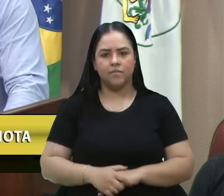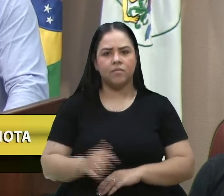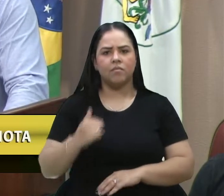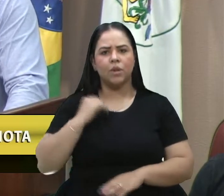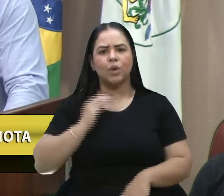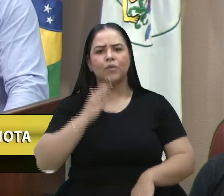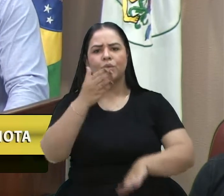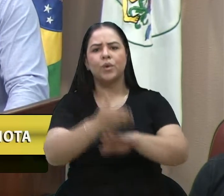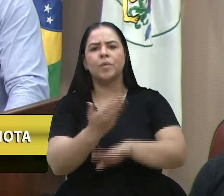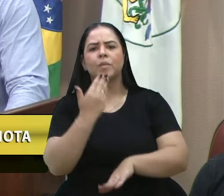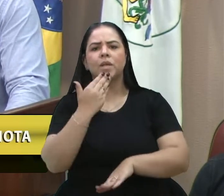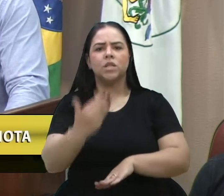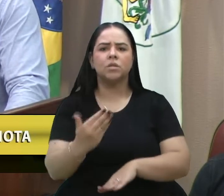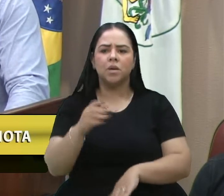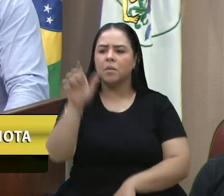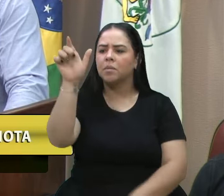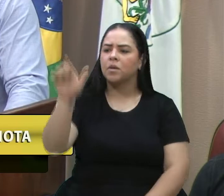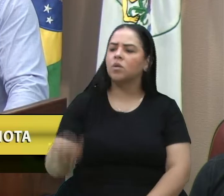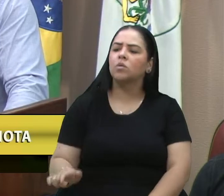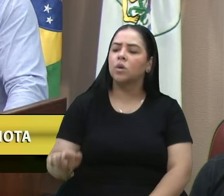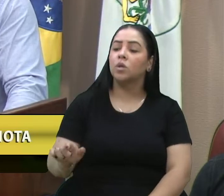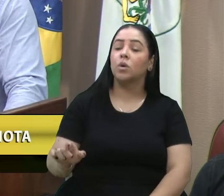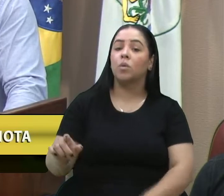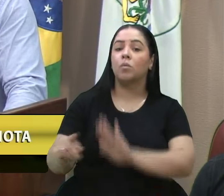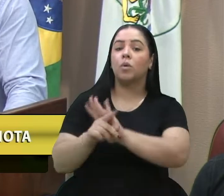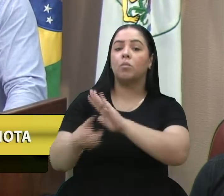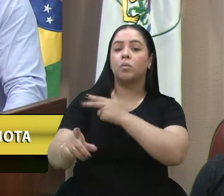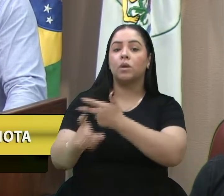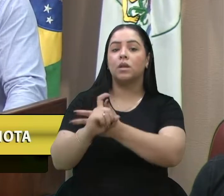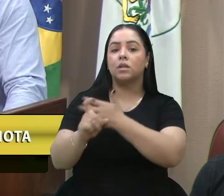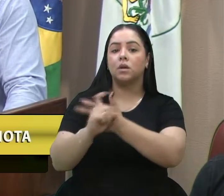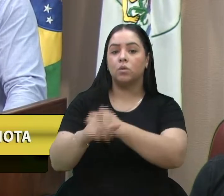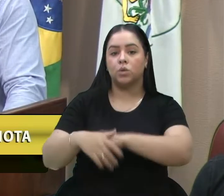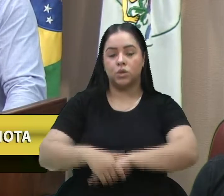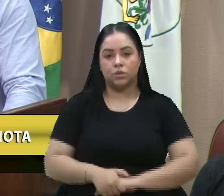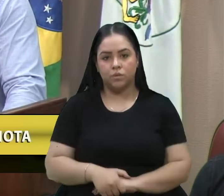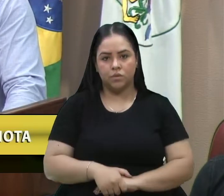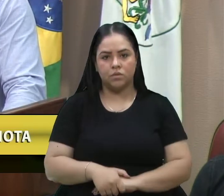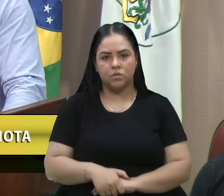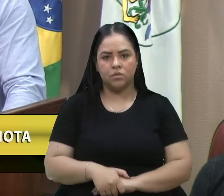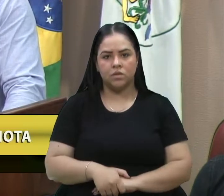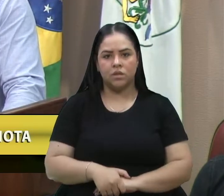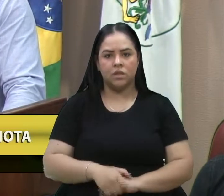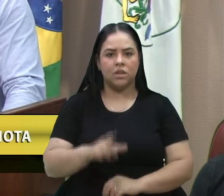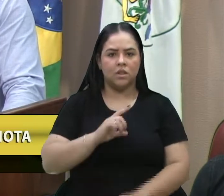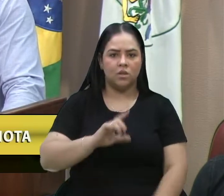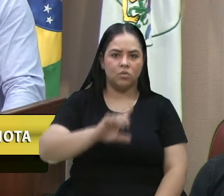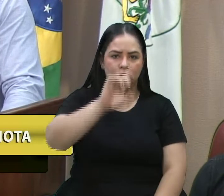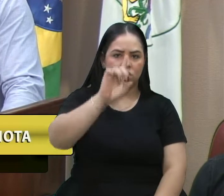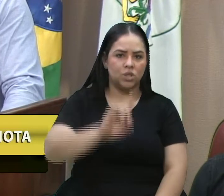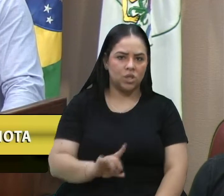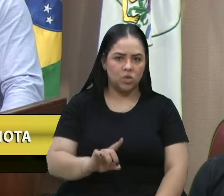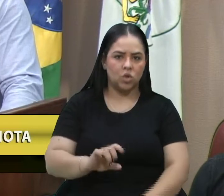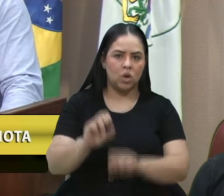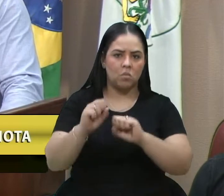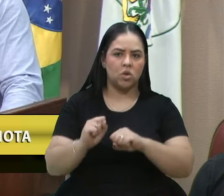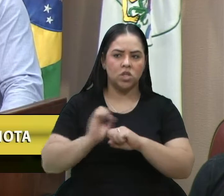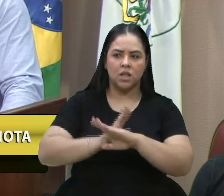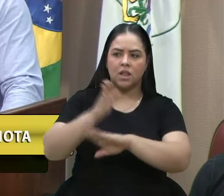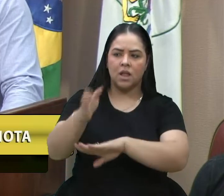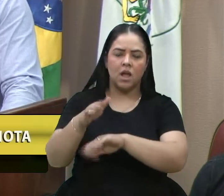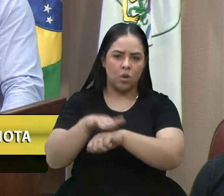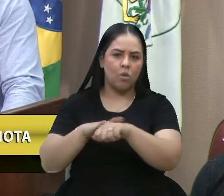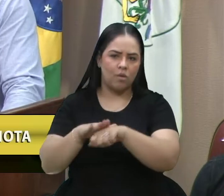pedir para pessoas do executivo o direito de poder ir lá e dar uma